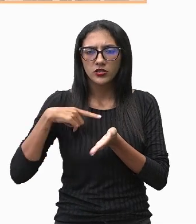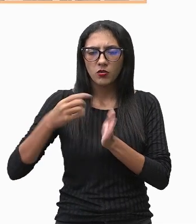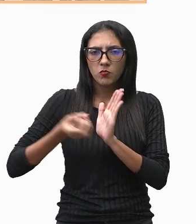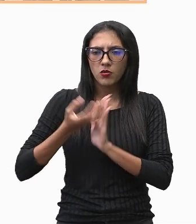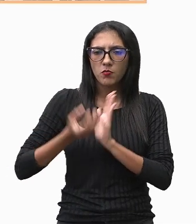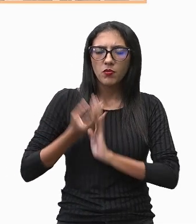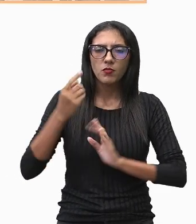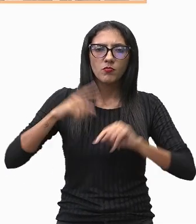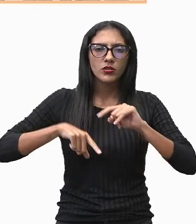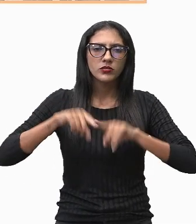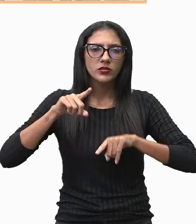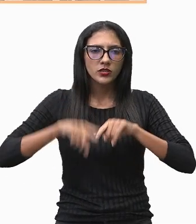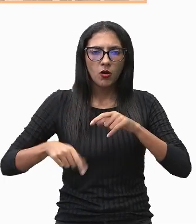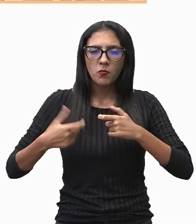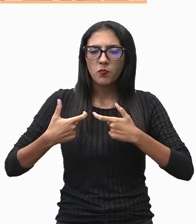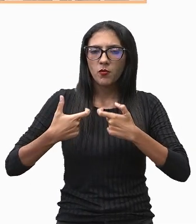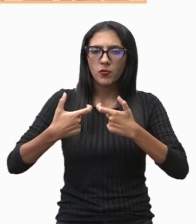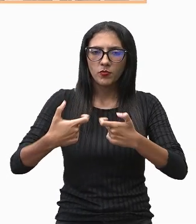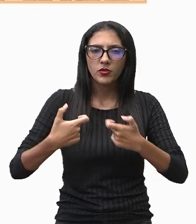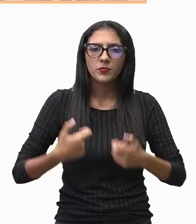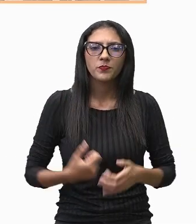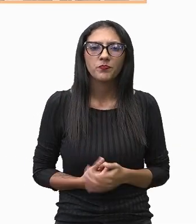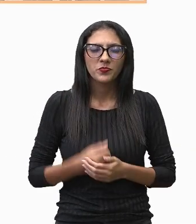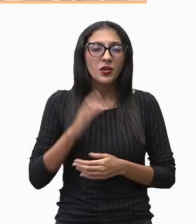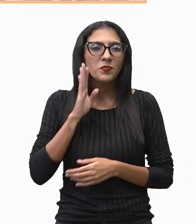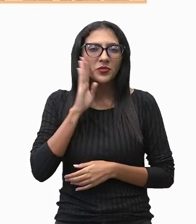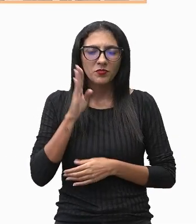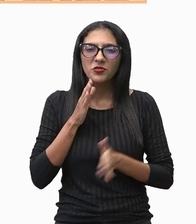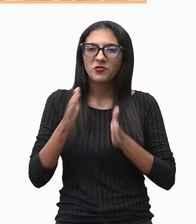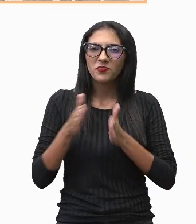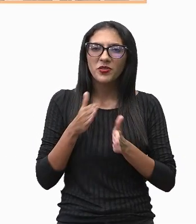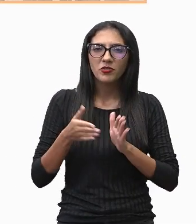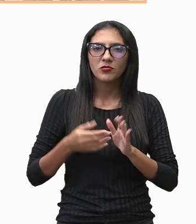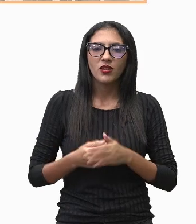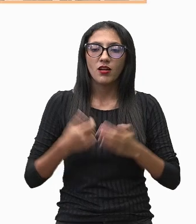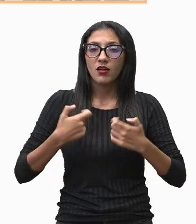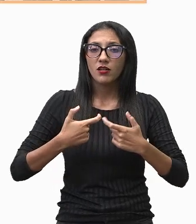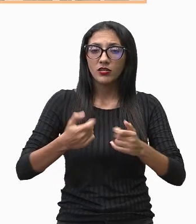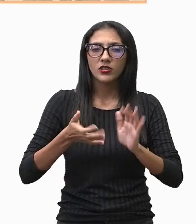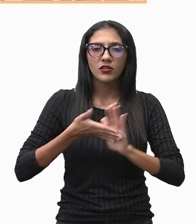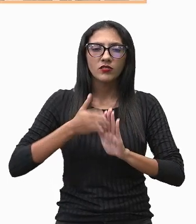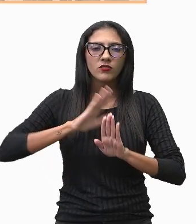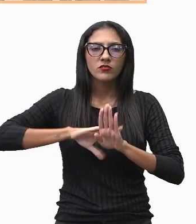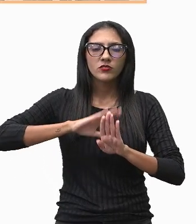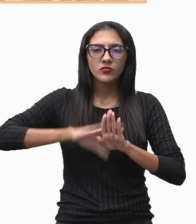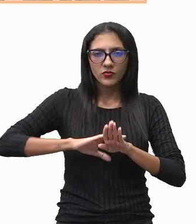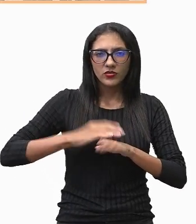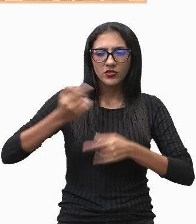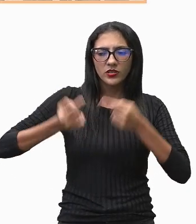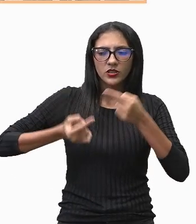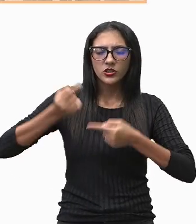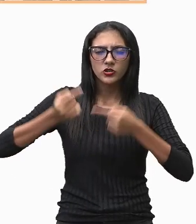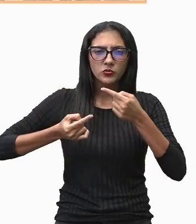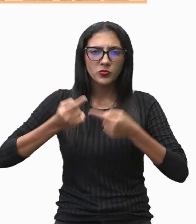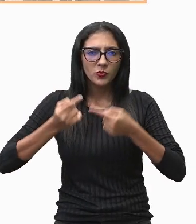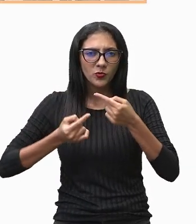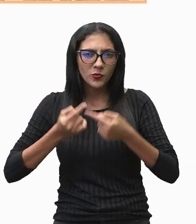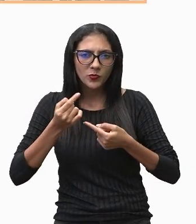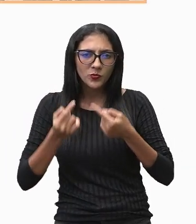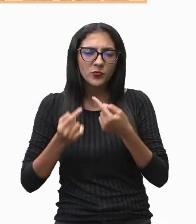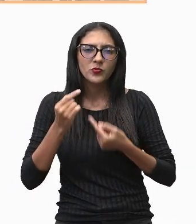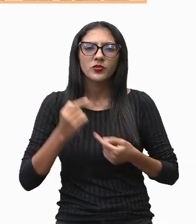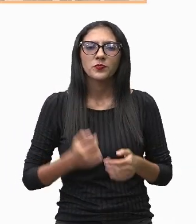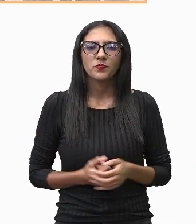principalmente, se firmando ali durante a Guerra Fria, durante a corrida armamentista, durante a